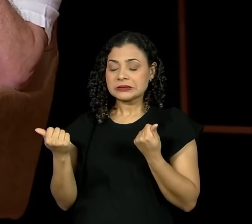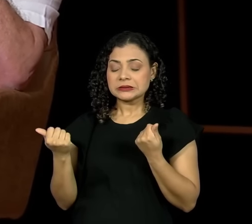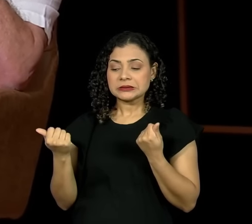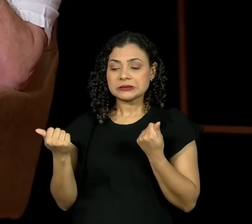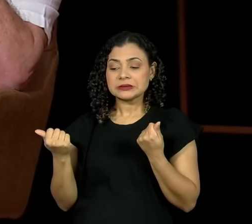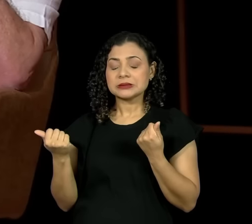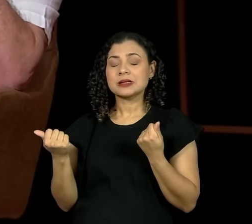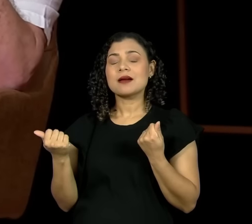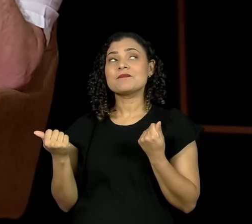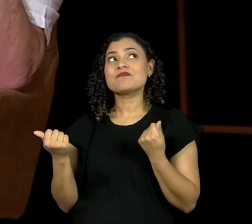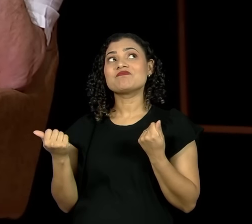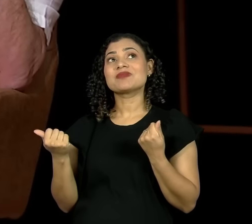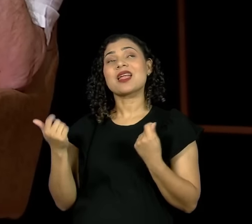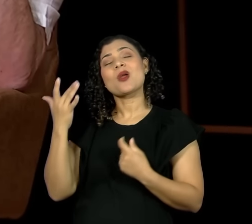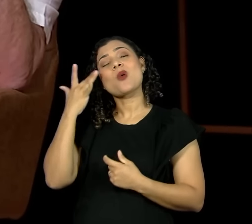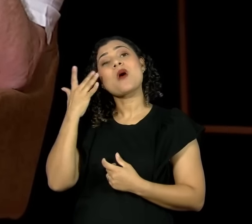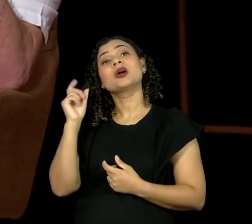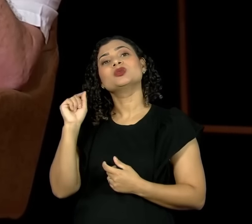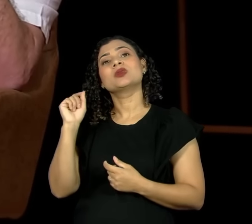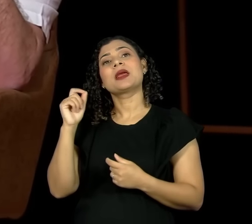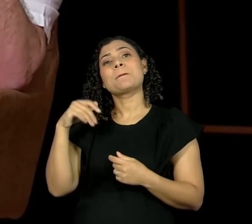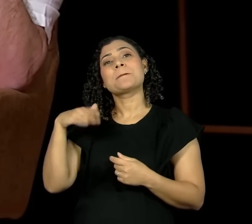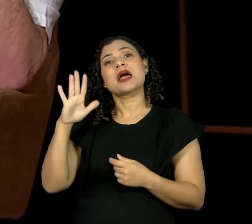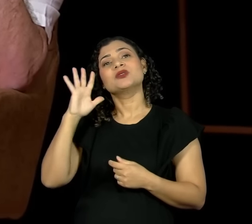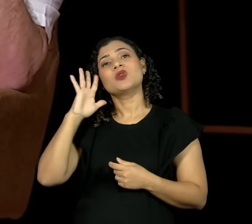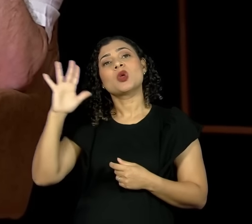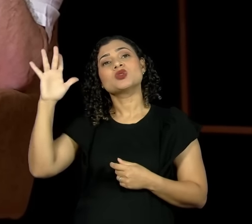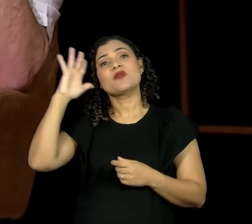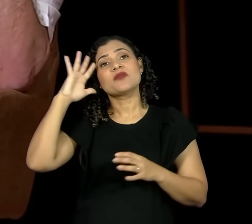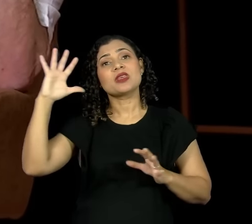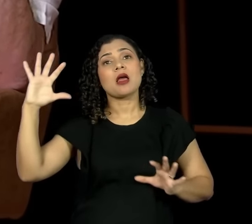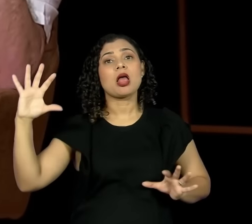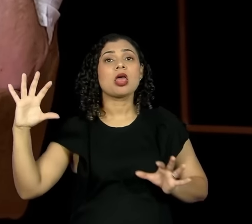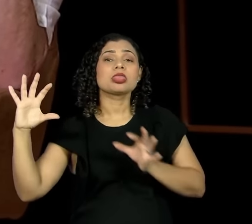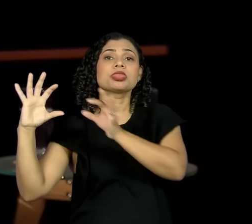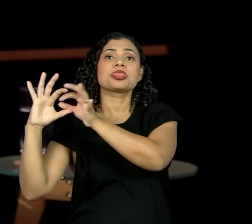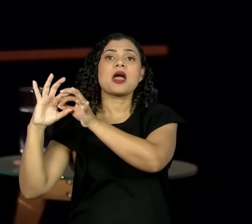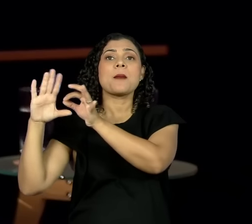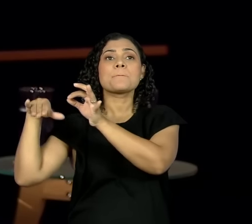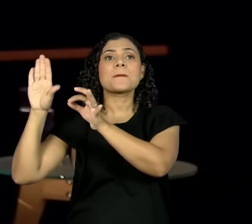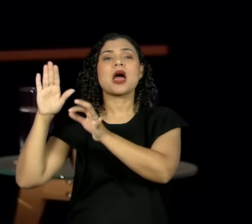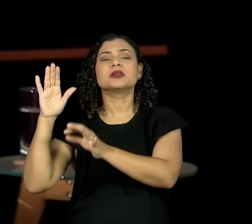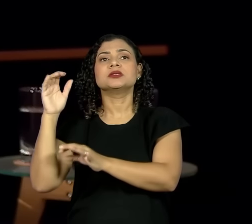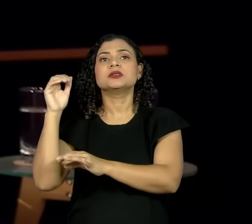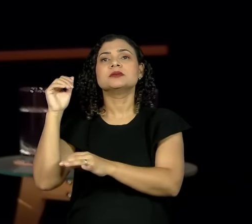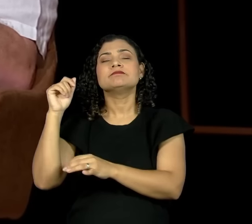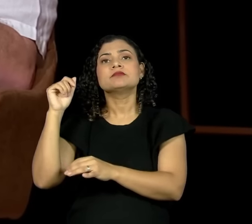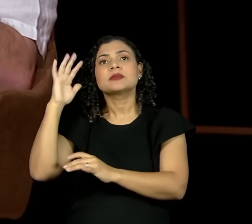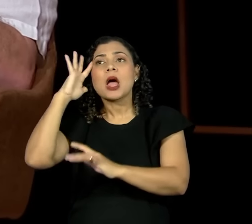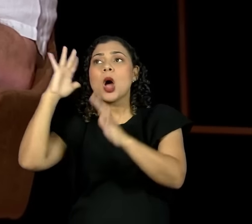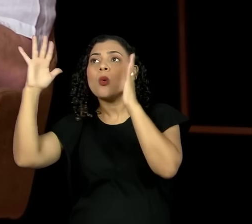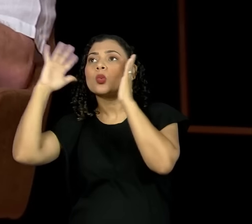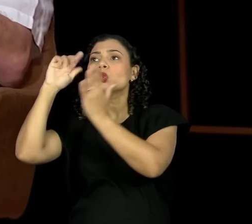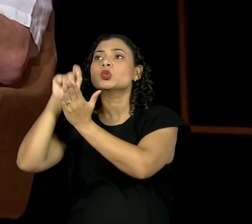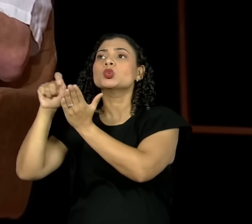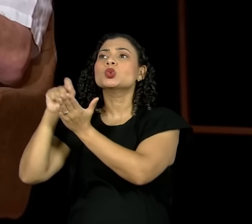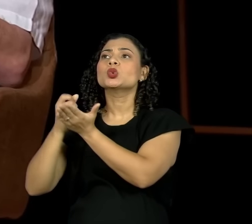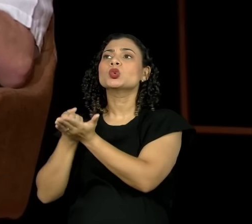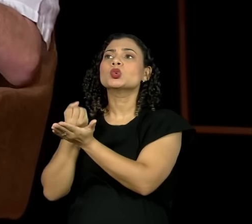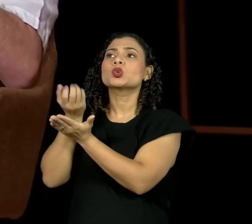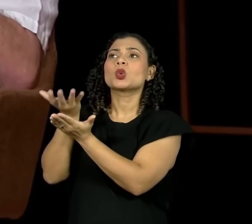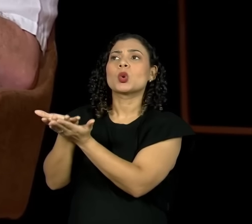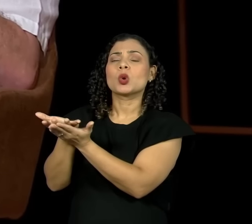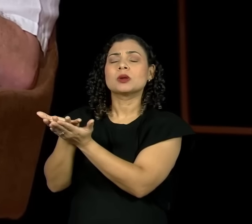eh eu acho que me conectaria com pensadores as eh eu acho que